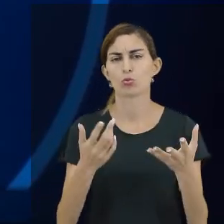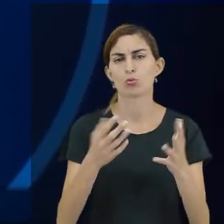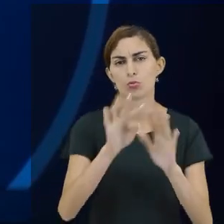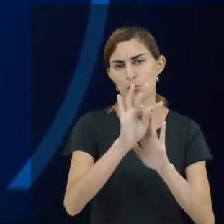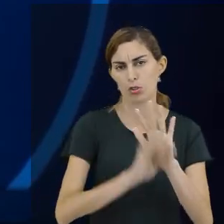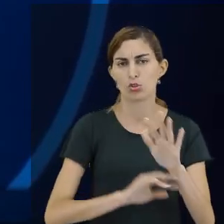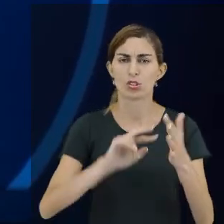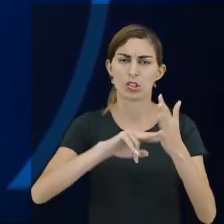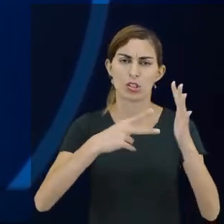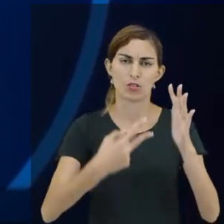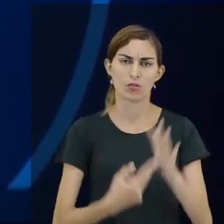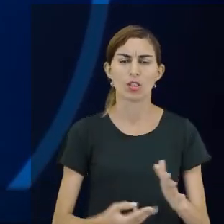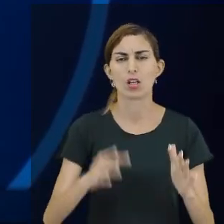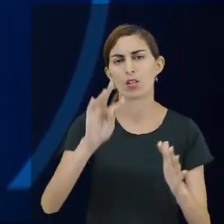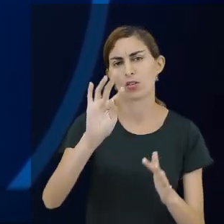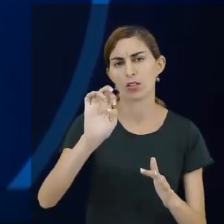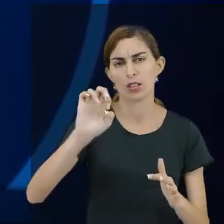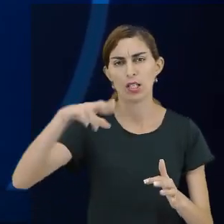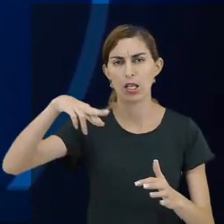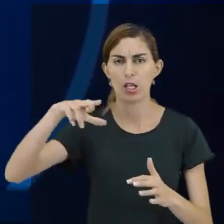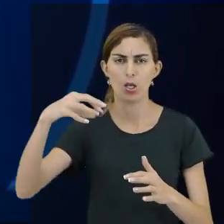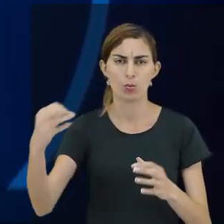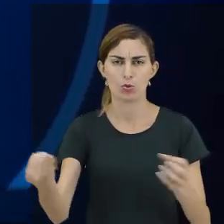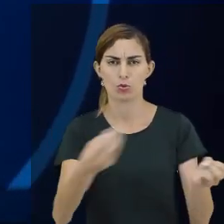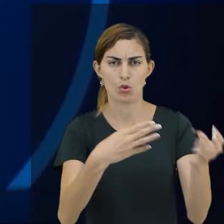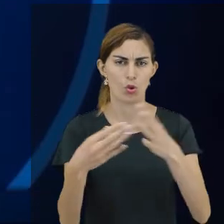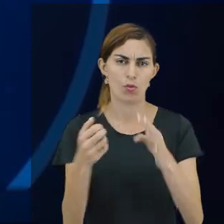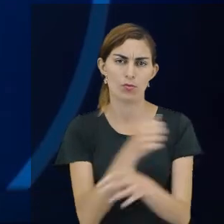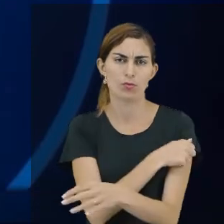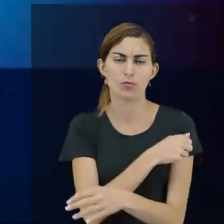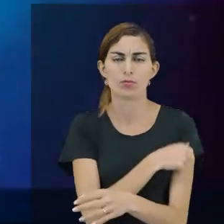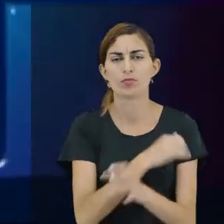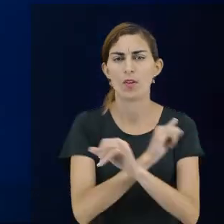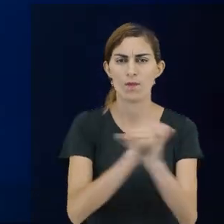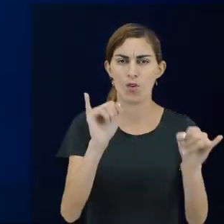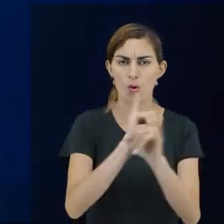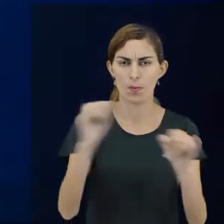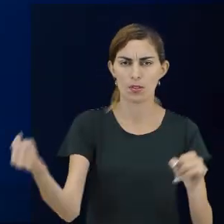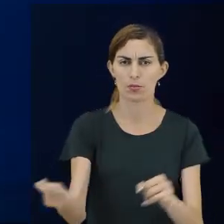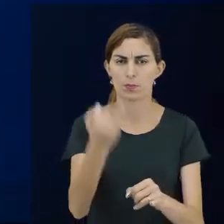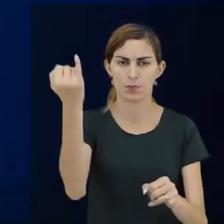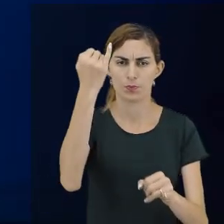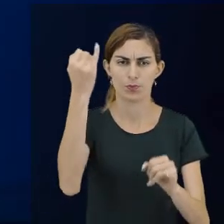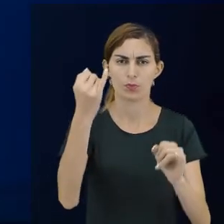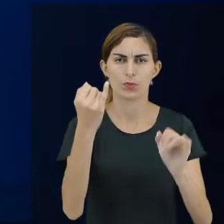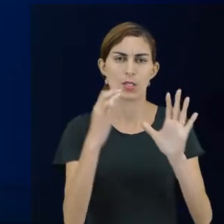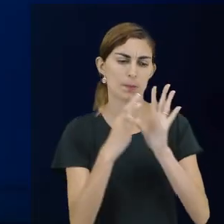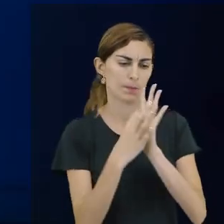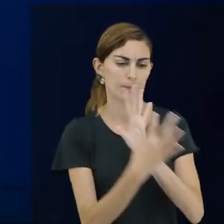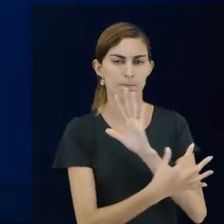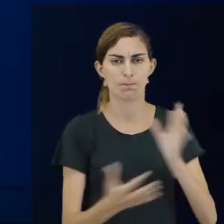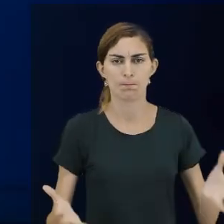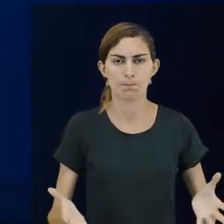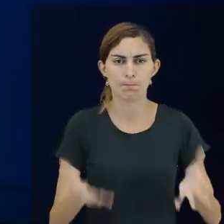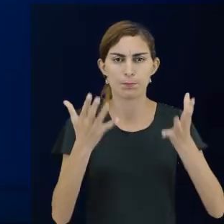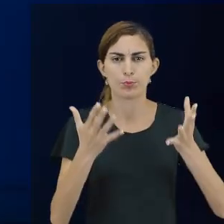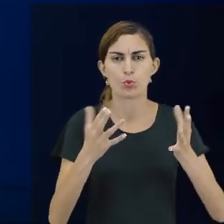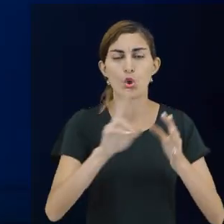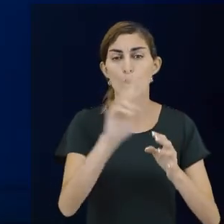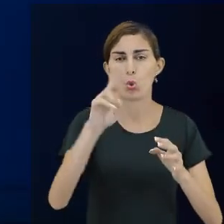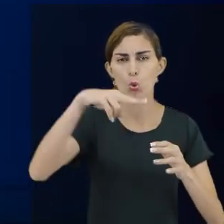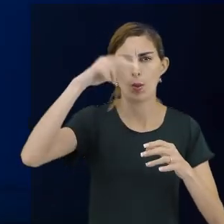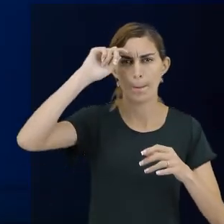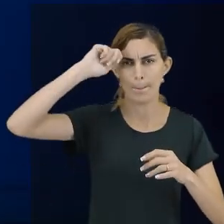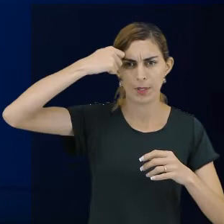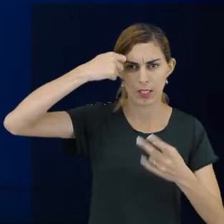mais significado a esses termos novos para o estudante. As informações mais importantes devem estar destacadas no texto.